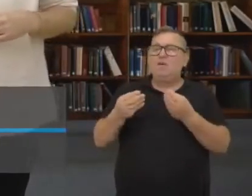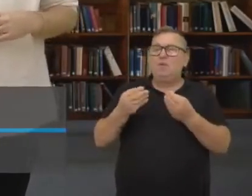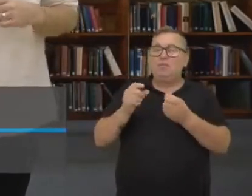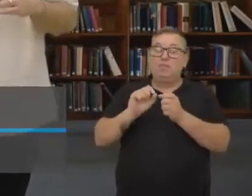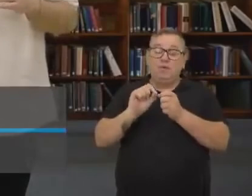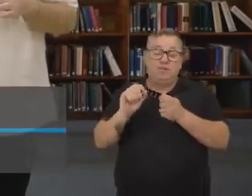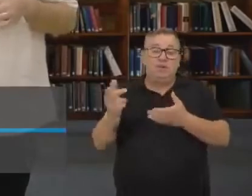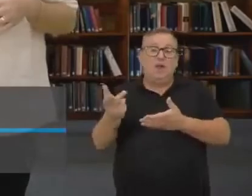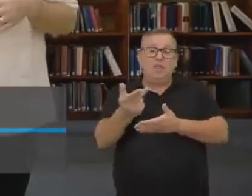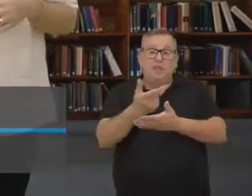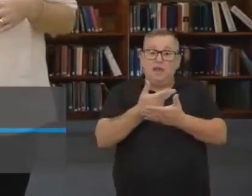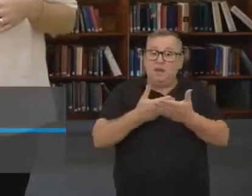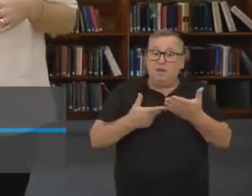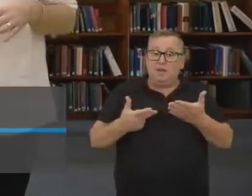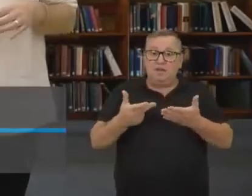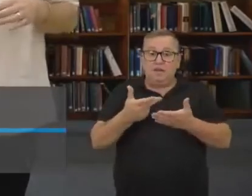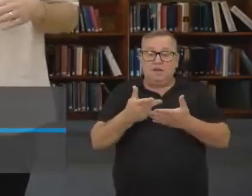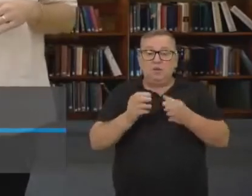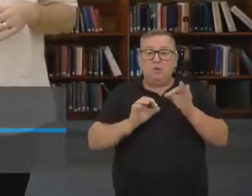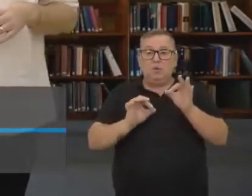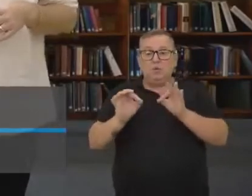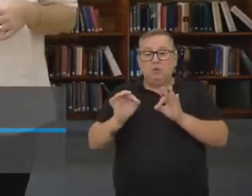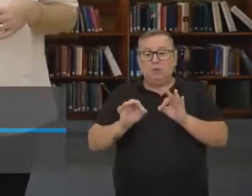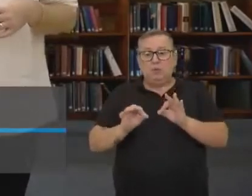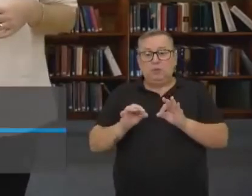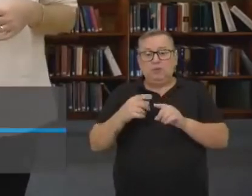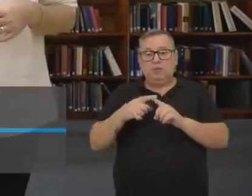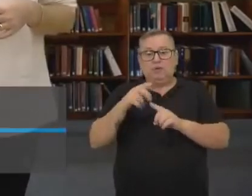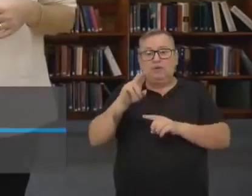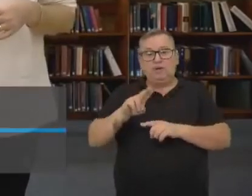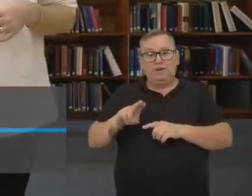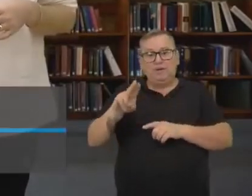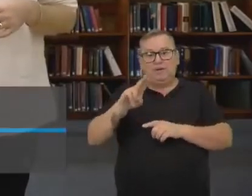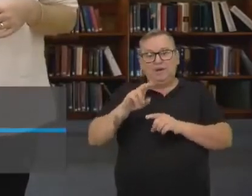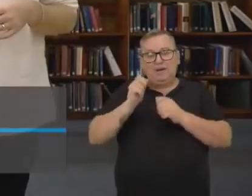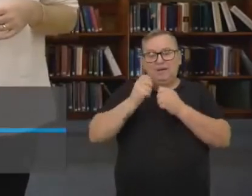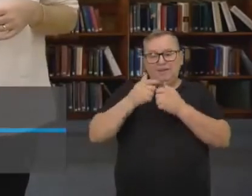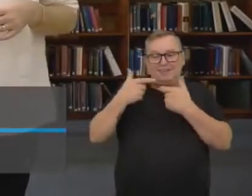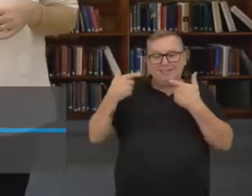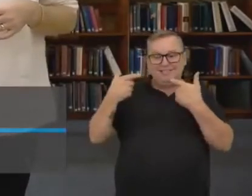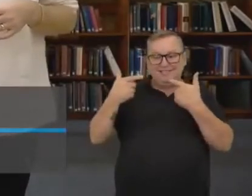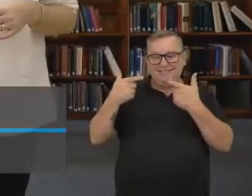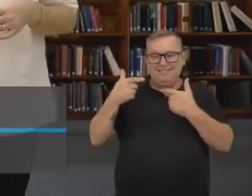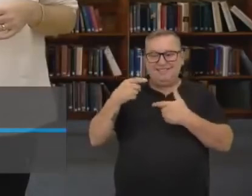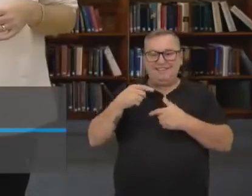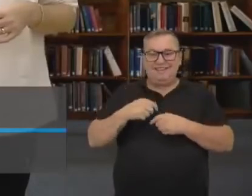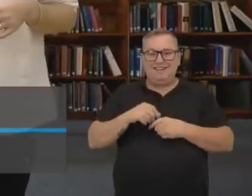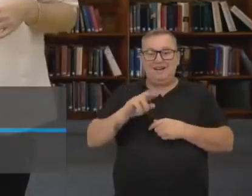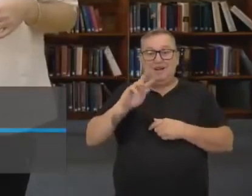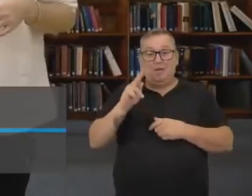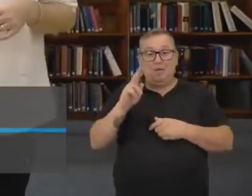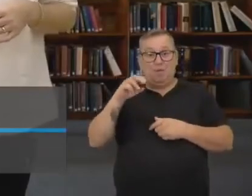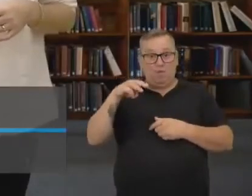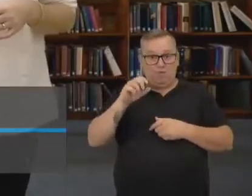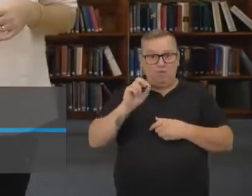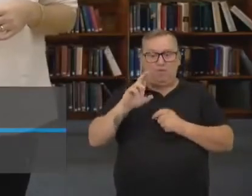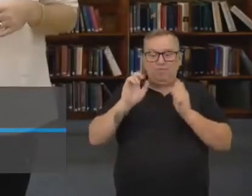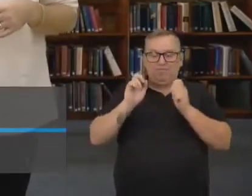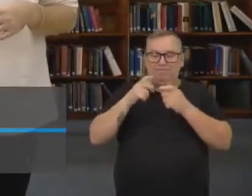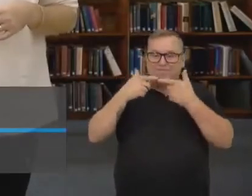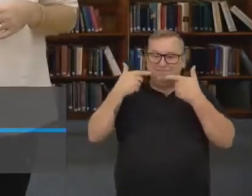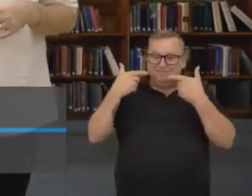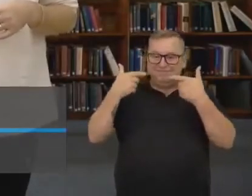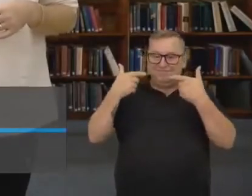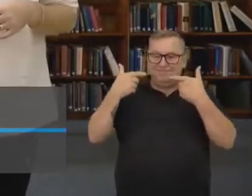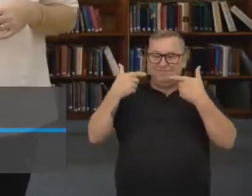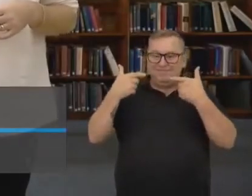desenhos, precisando aí de organização e, por que não, usar humor para você. O humor é uma forma muito eficiente de fazer a gente gravar as